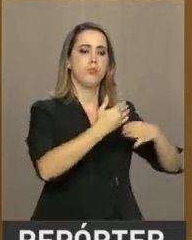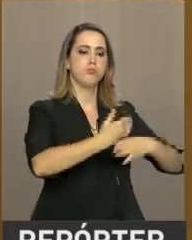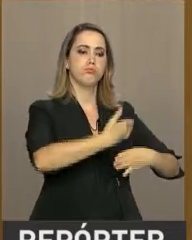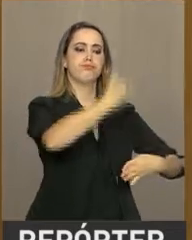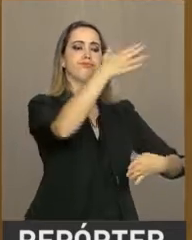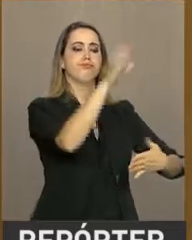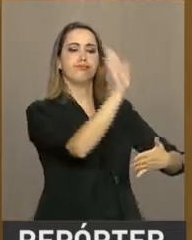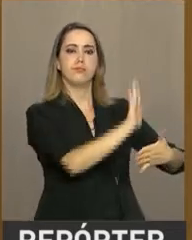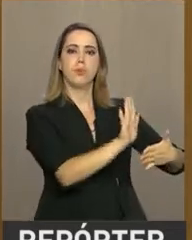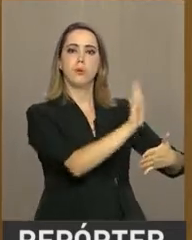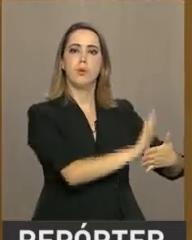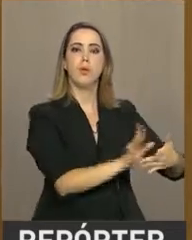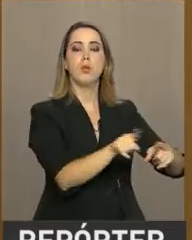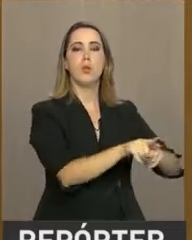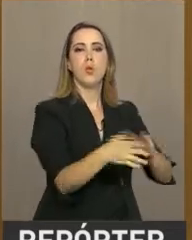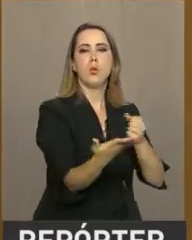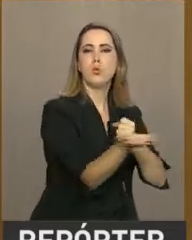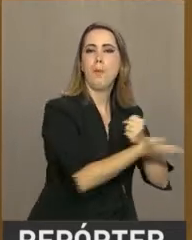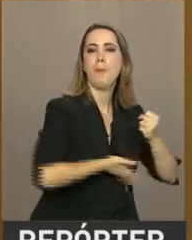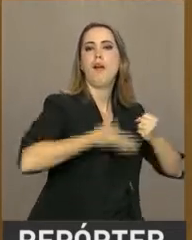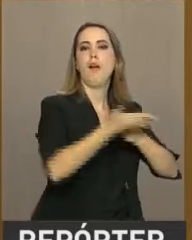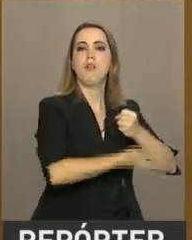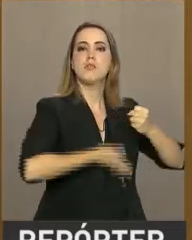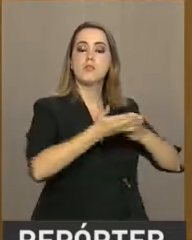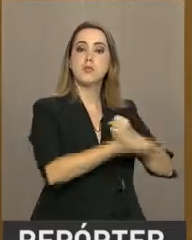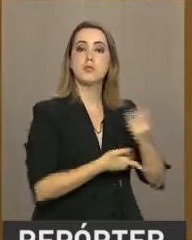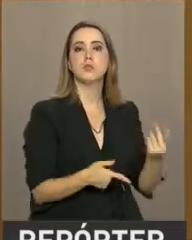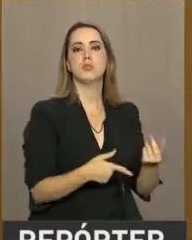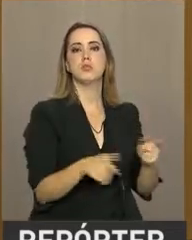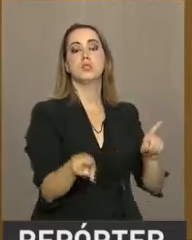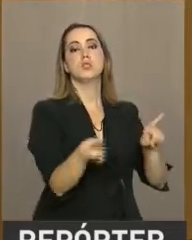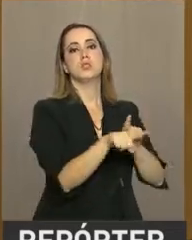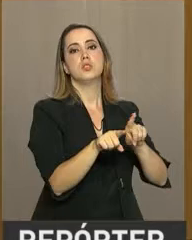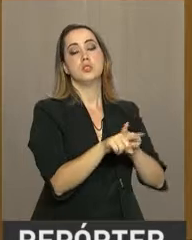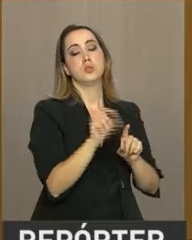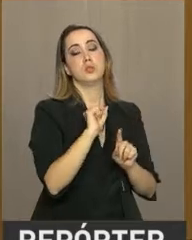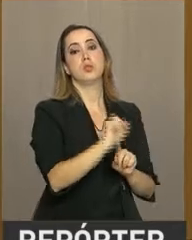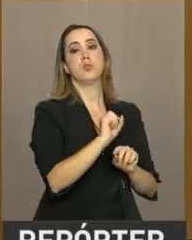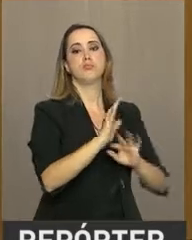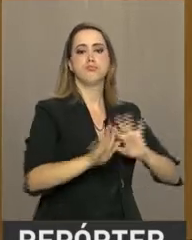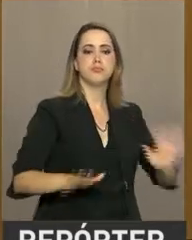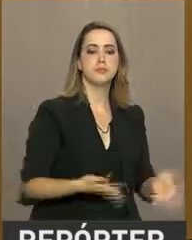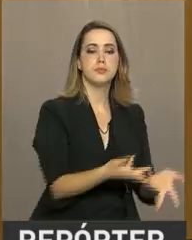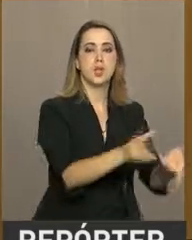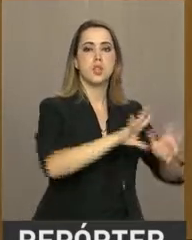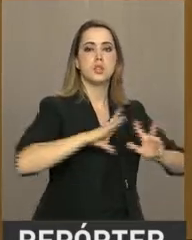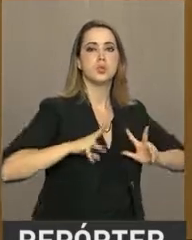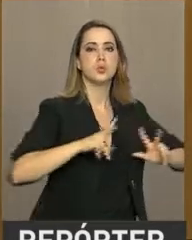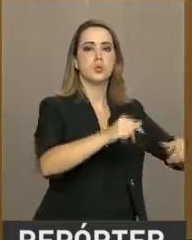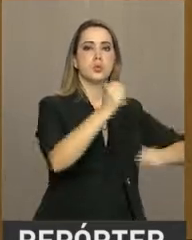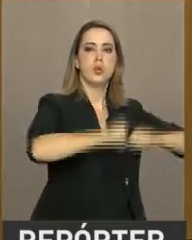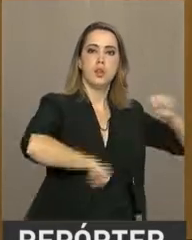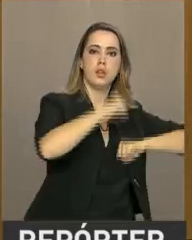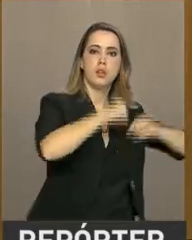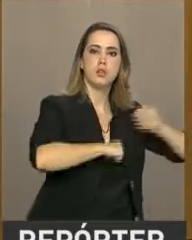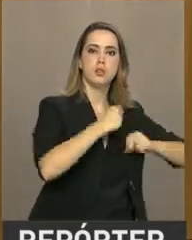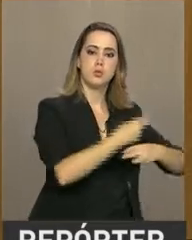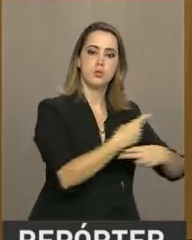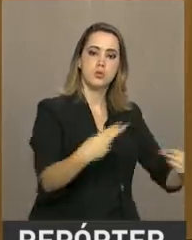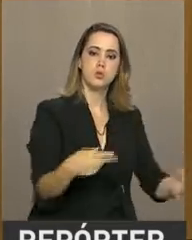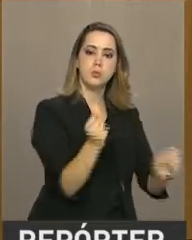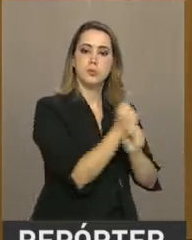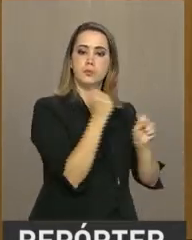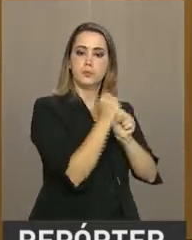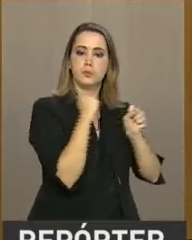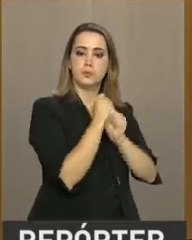do básico a aquecendo aí todo o funcionamento da indústria de materiais de construção e comércio de